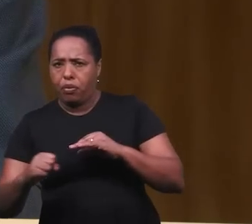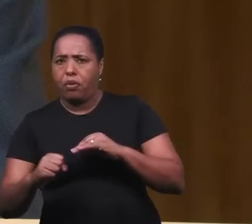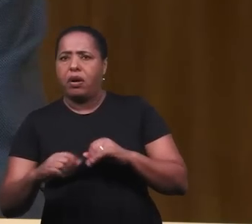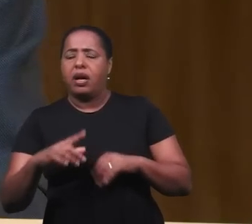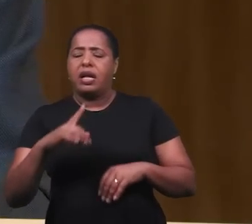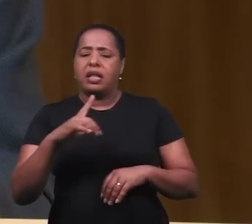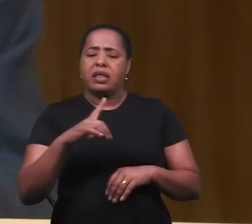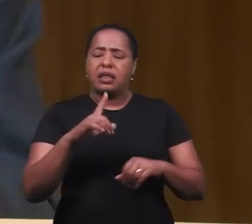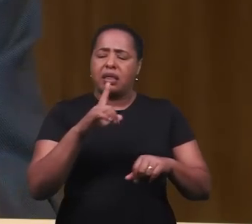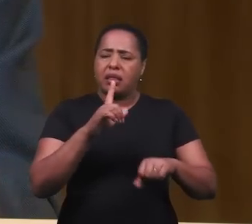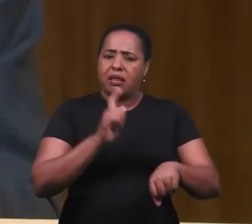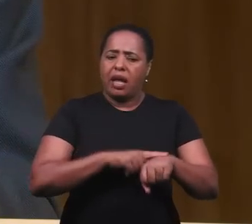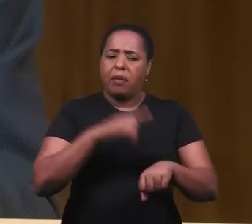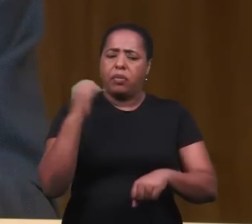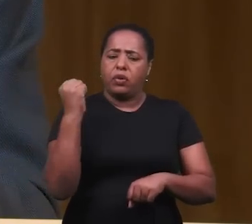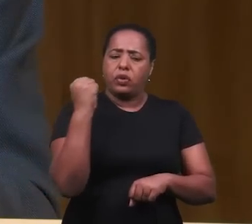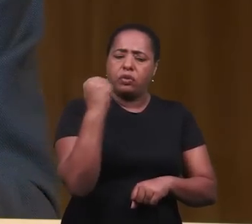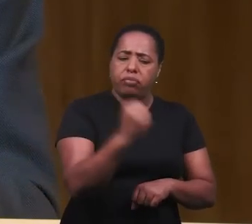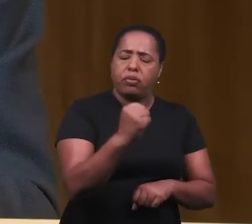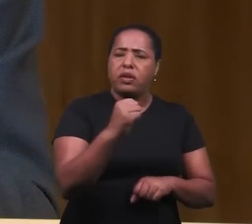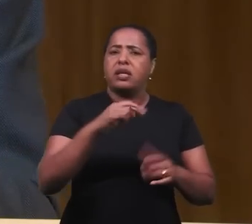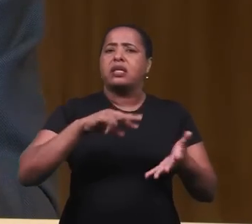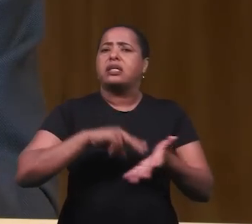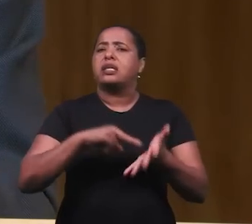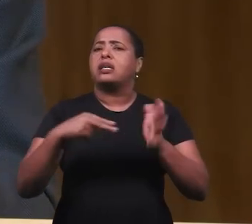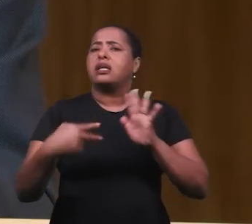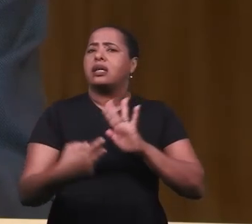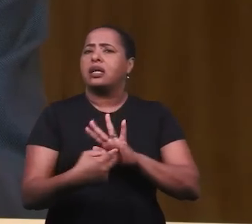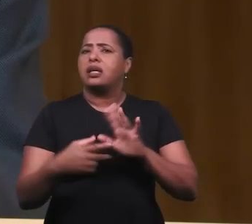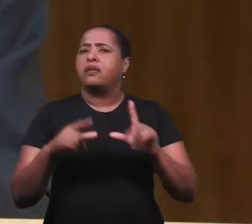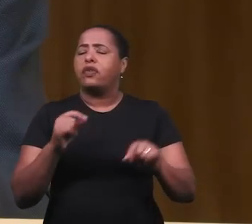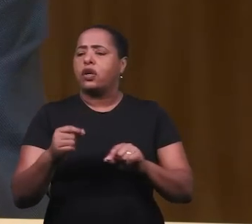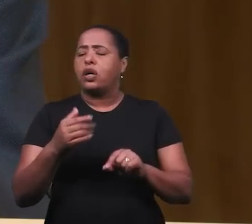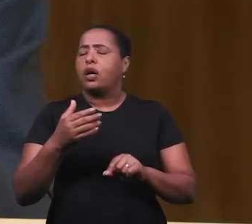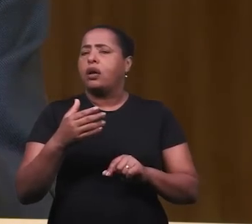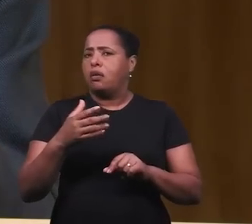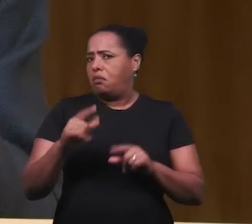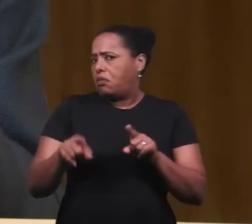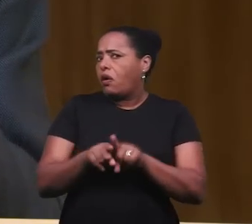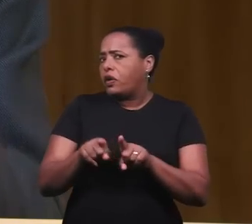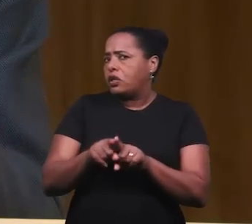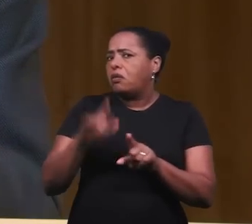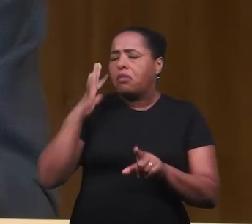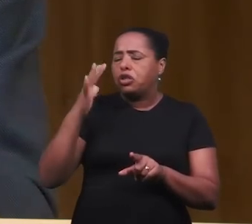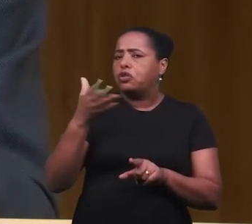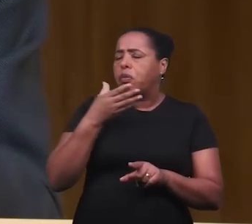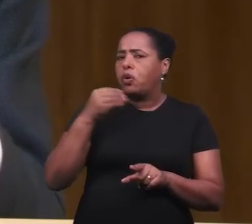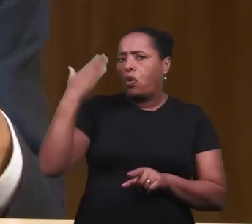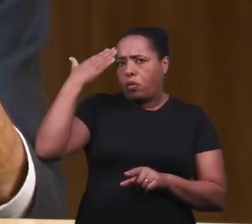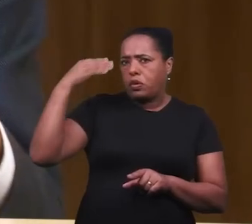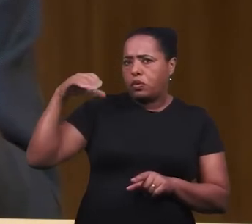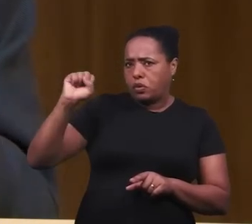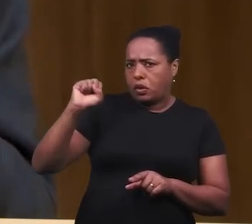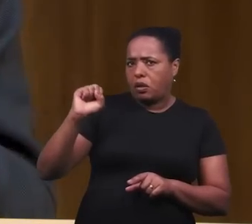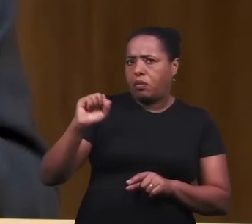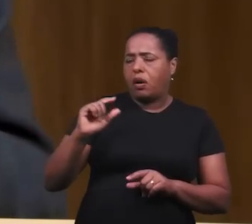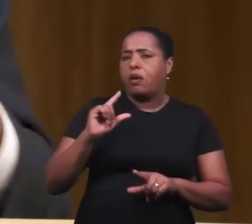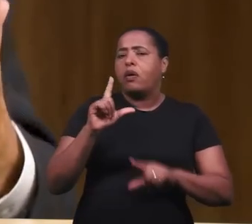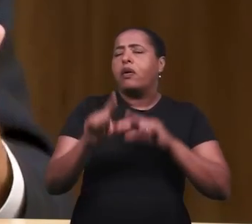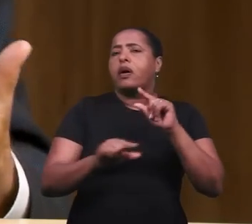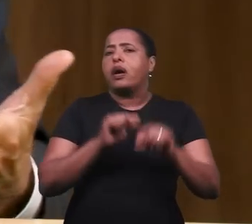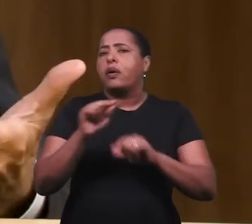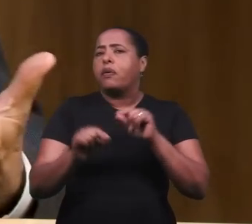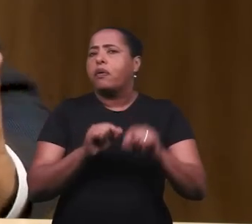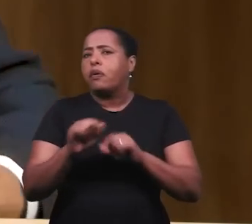de curar. Ou seja, há tempo de matar aqui, num sentido, obviamente, creio até